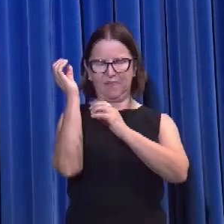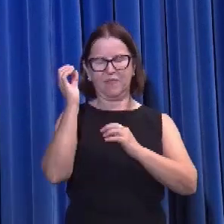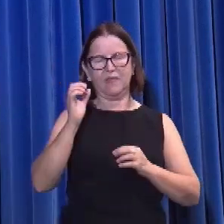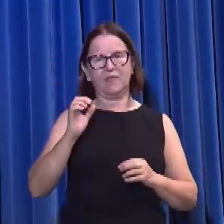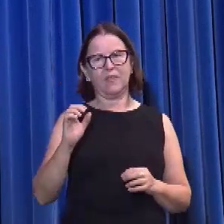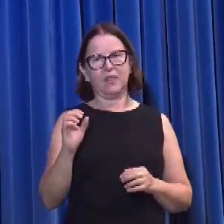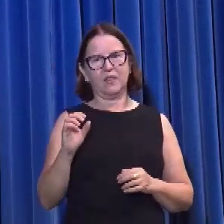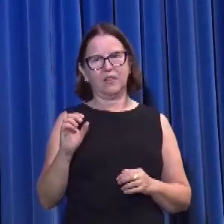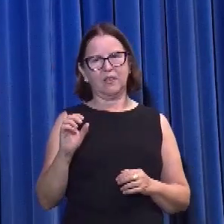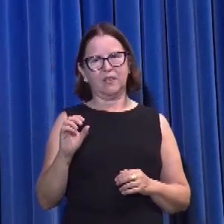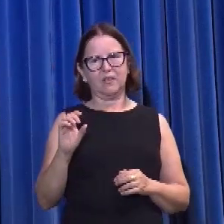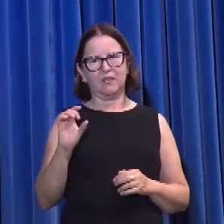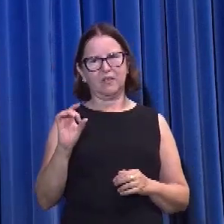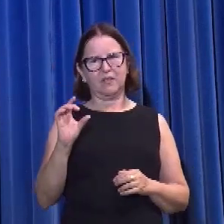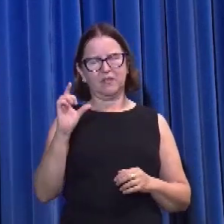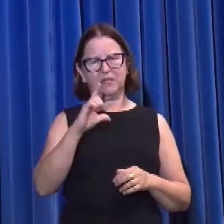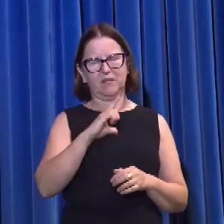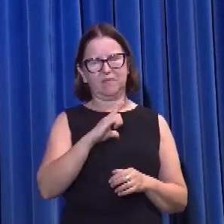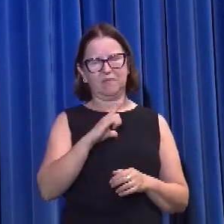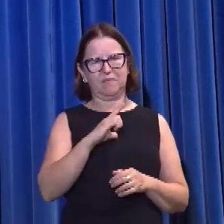tinha